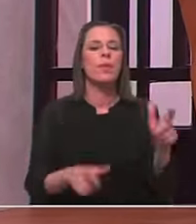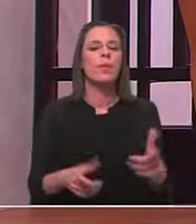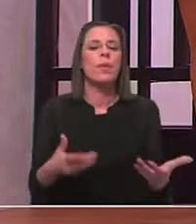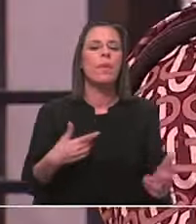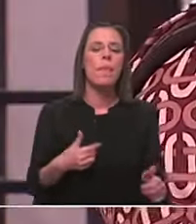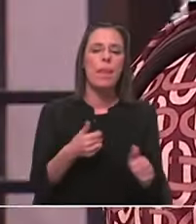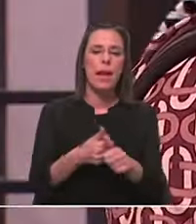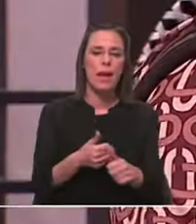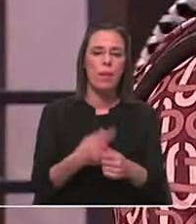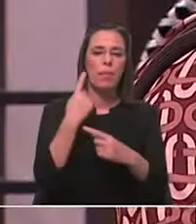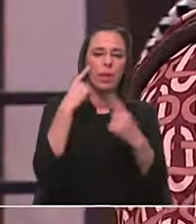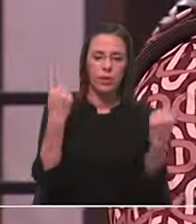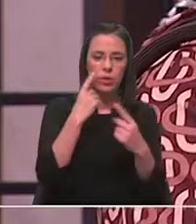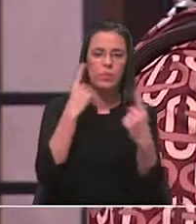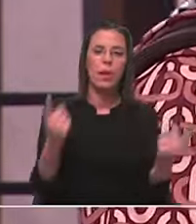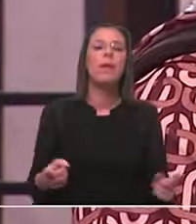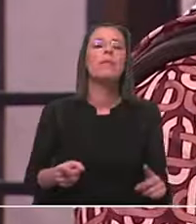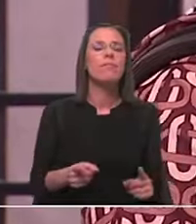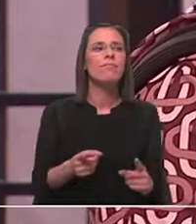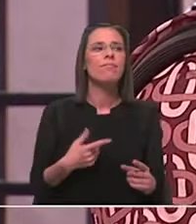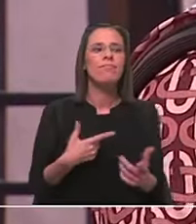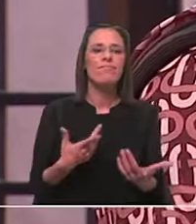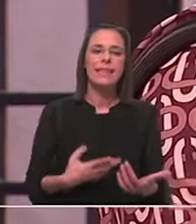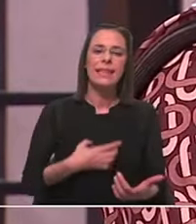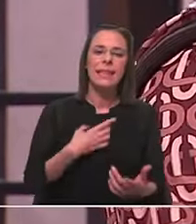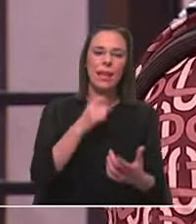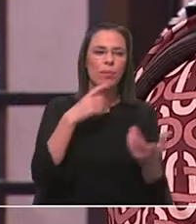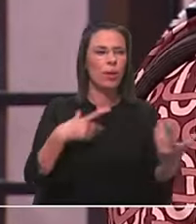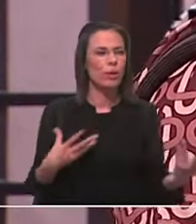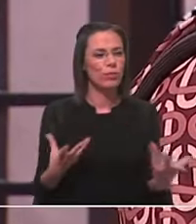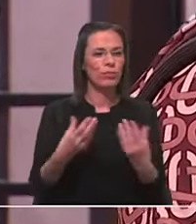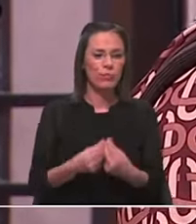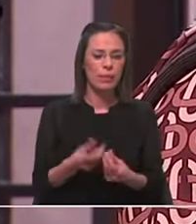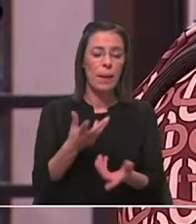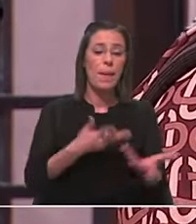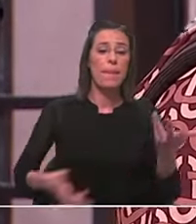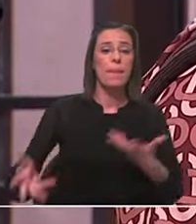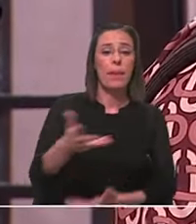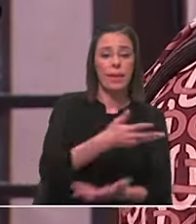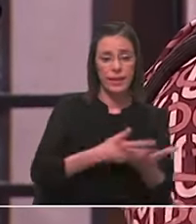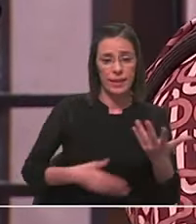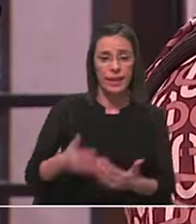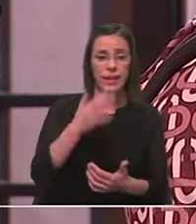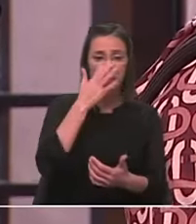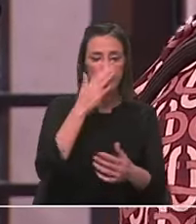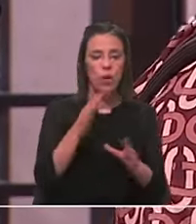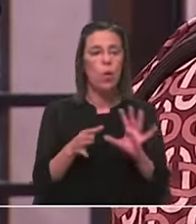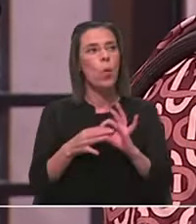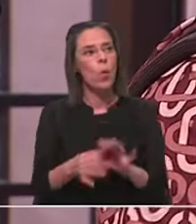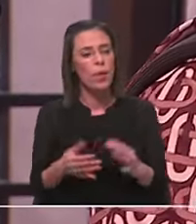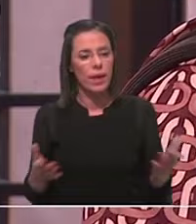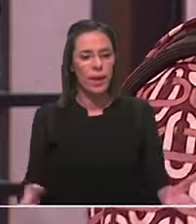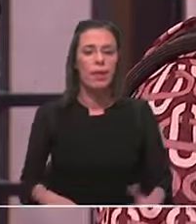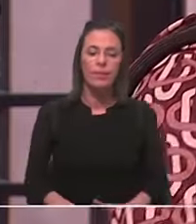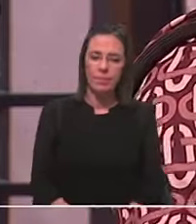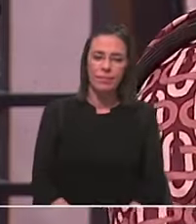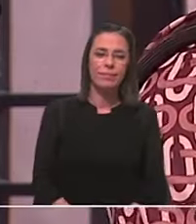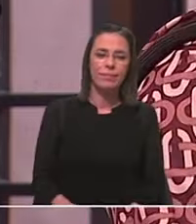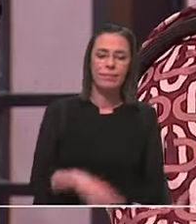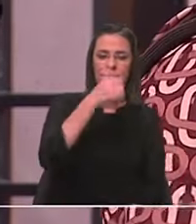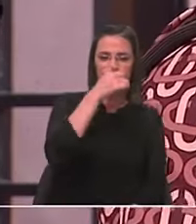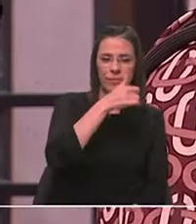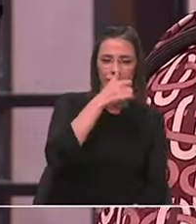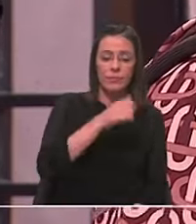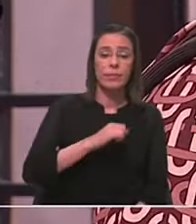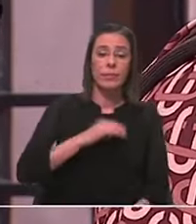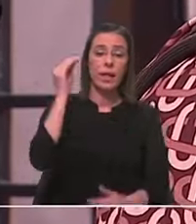realmente me acompanham nos espetáculos, acho que faz sentido nós podermos ter um momento de partilha. Sim. De união. Podem ficar, sim, então em Felgueiras,